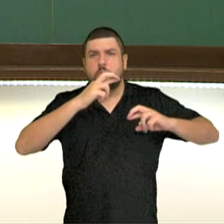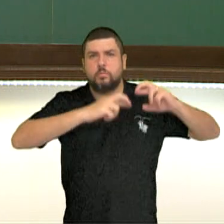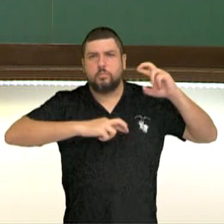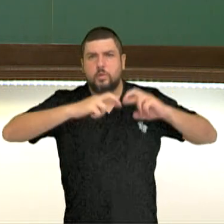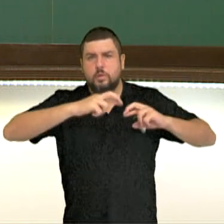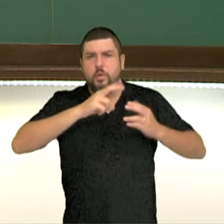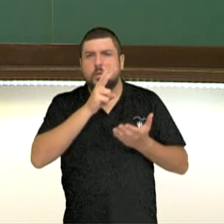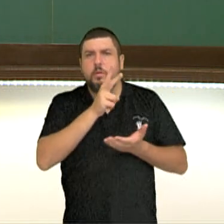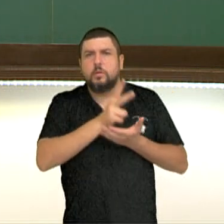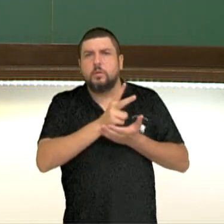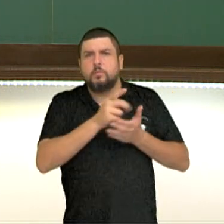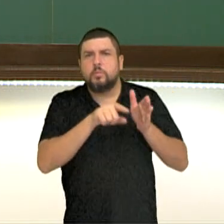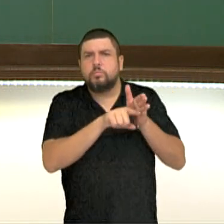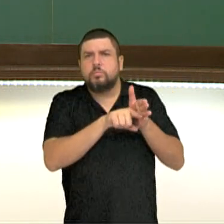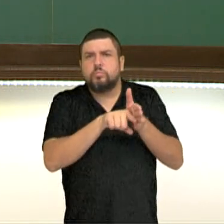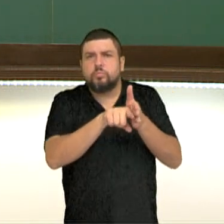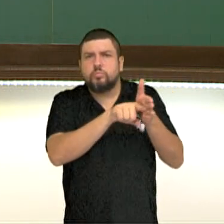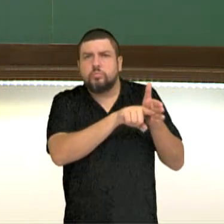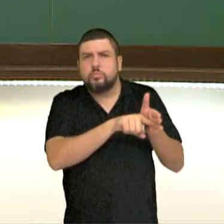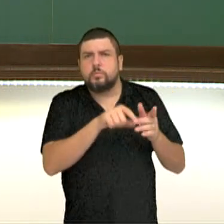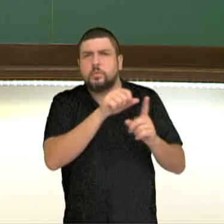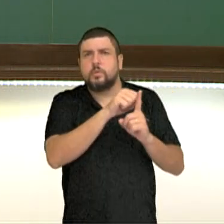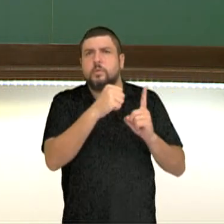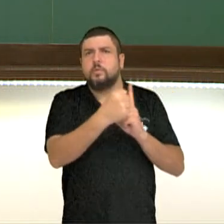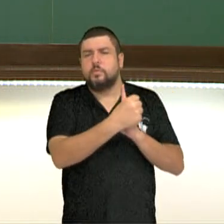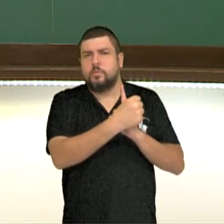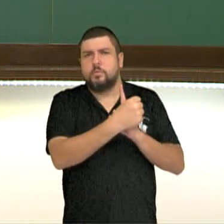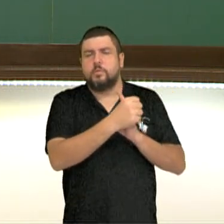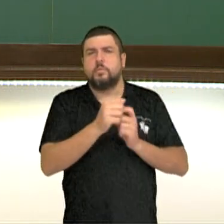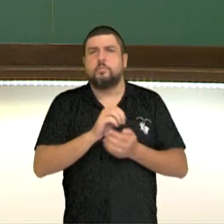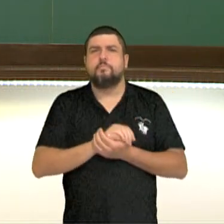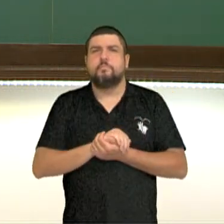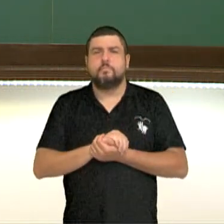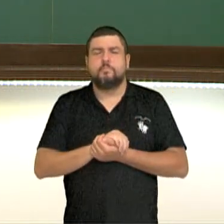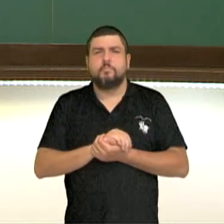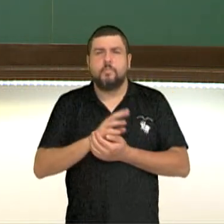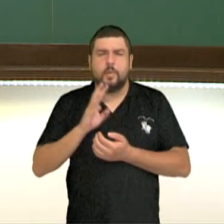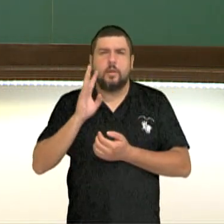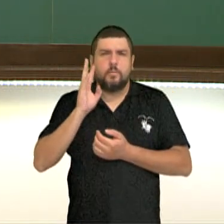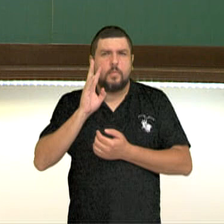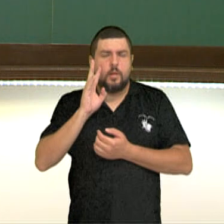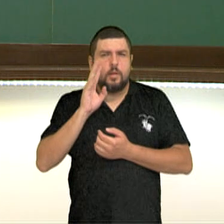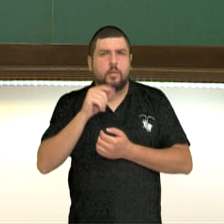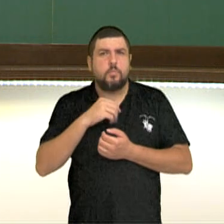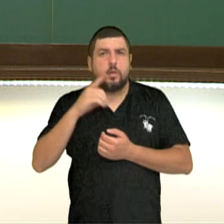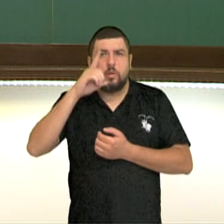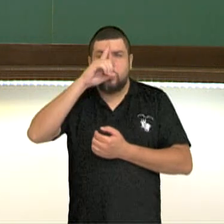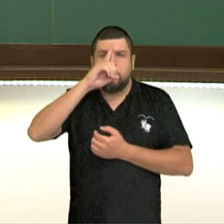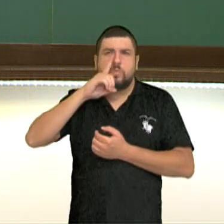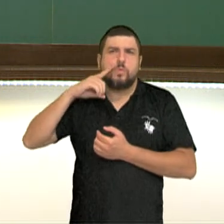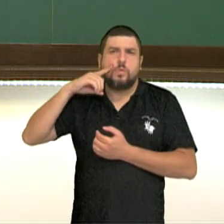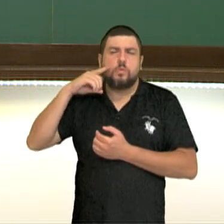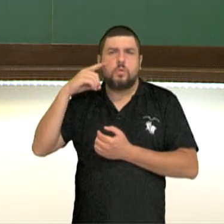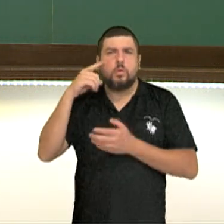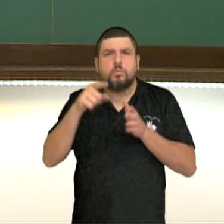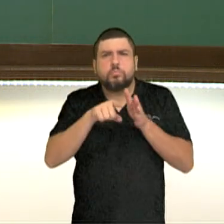constantes em relação aos eventos propriamente sociológicos. Essa é uma questão bem bacana, né, que já Durkheim começava a refletir.